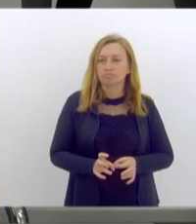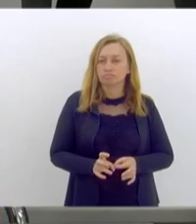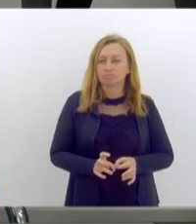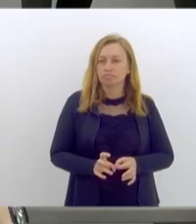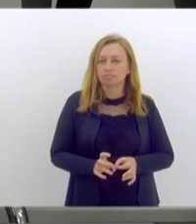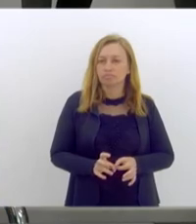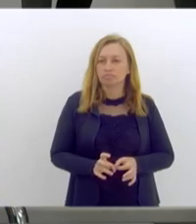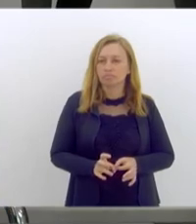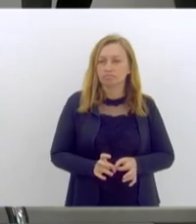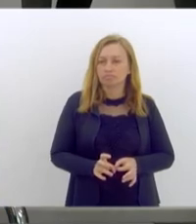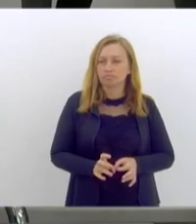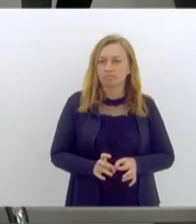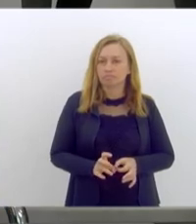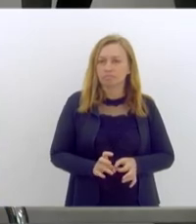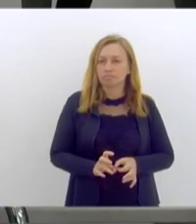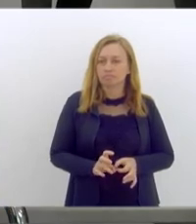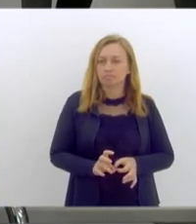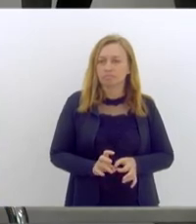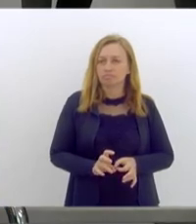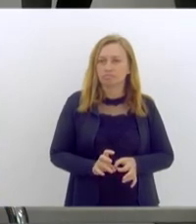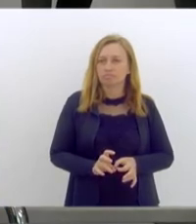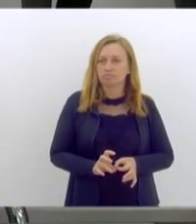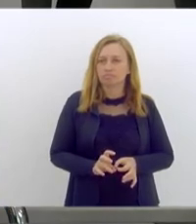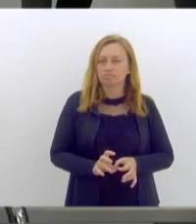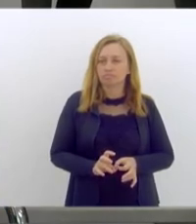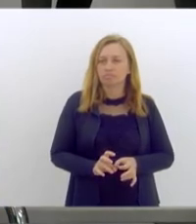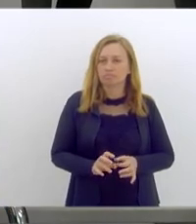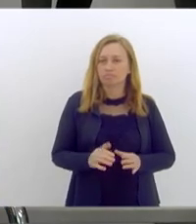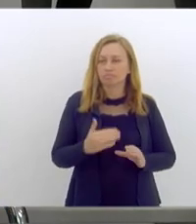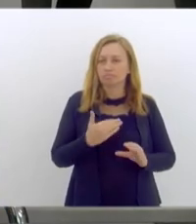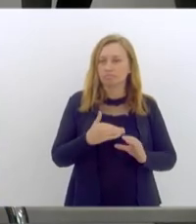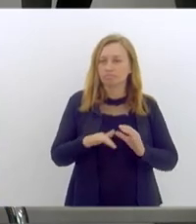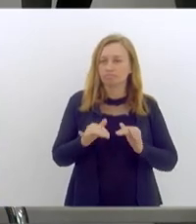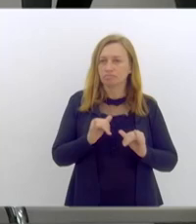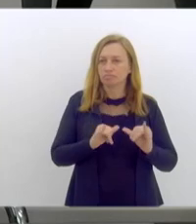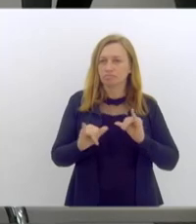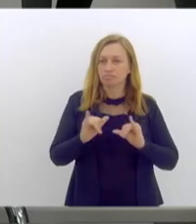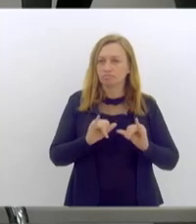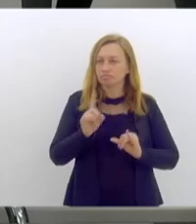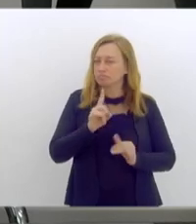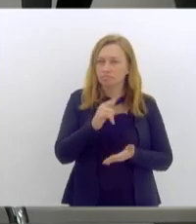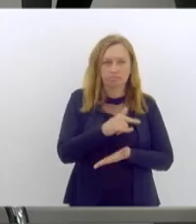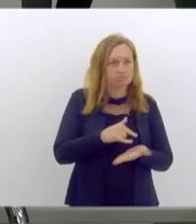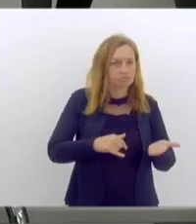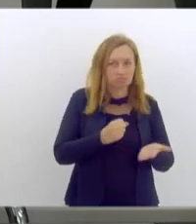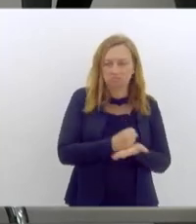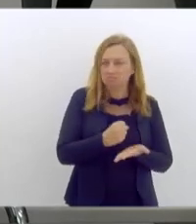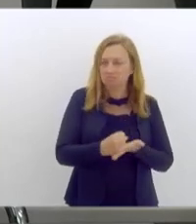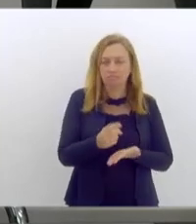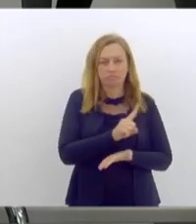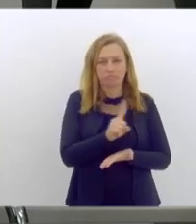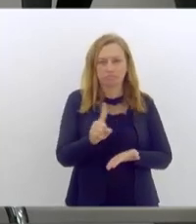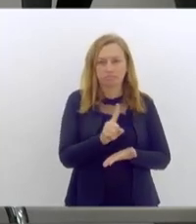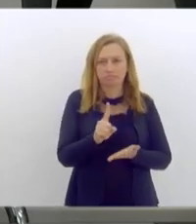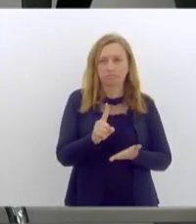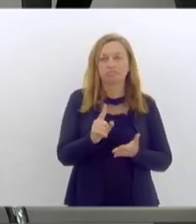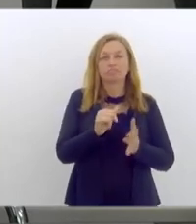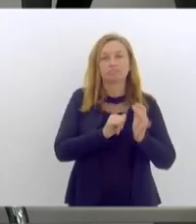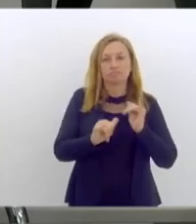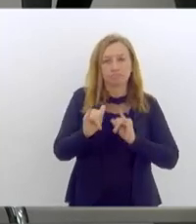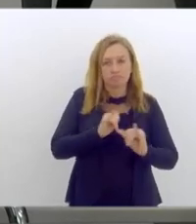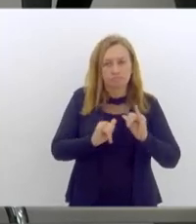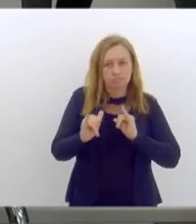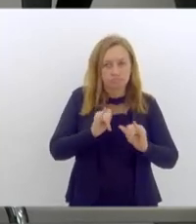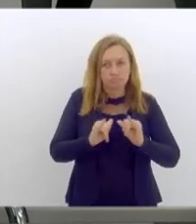ficando arremessa dos dados não contrato tá A Gente Não Precisa do contrato mas a remessa dos dados